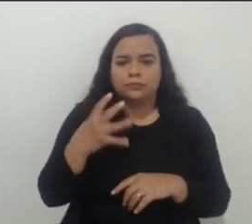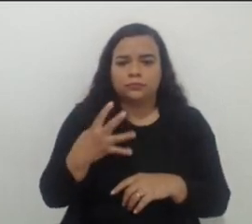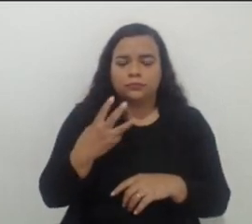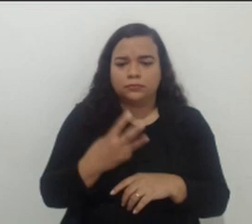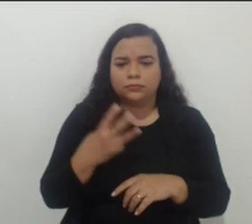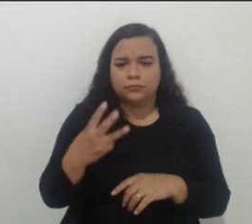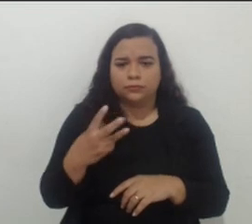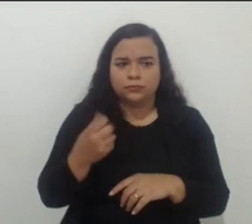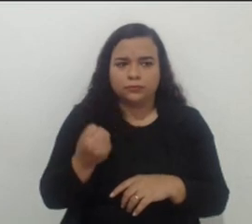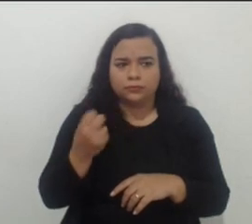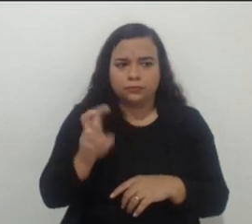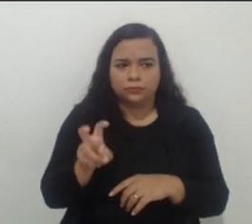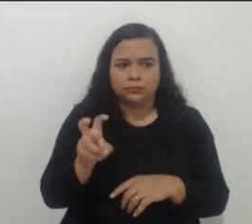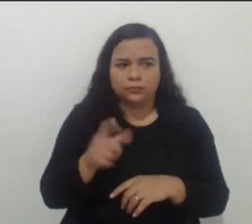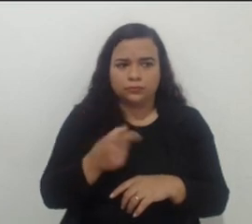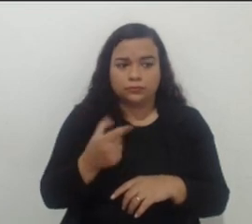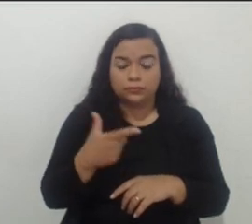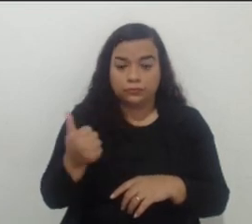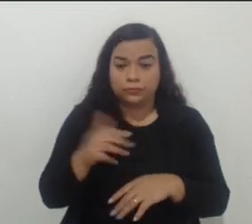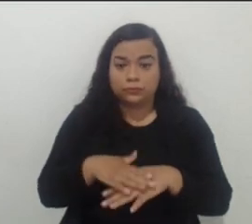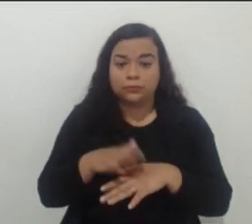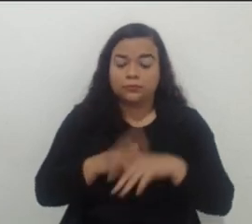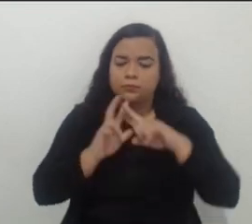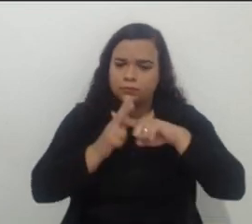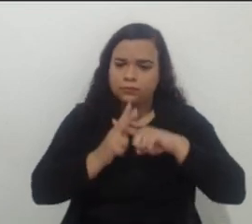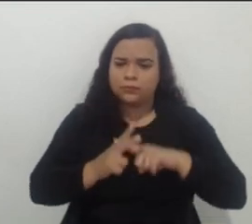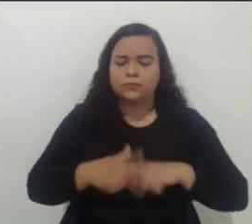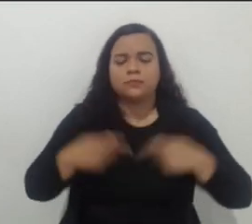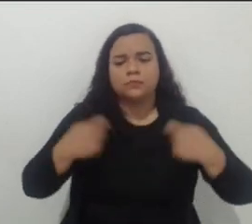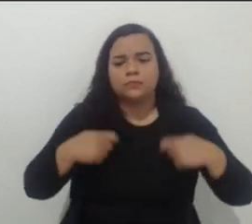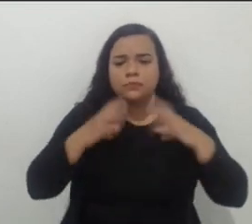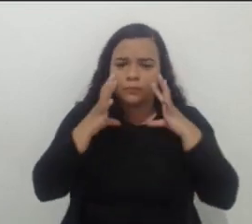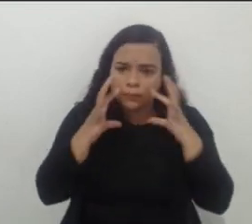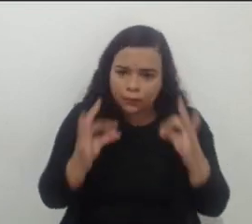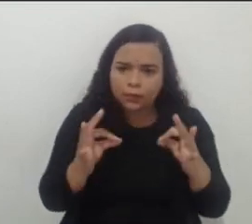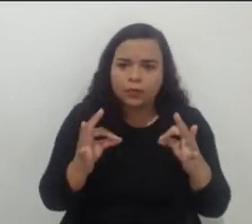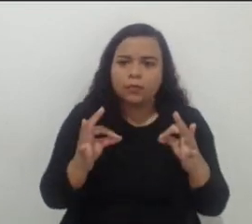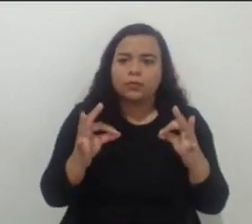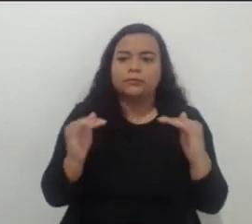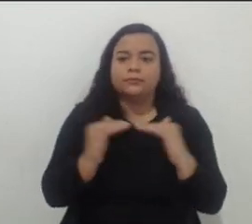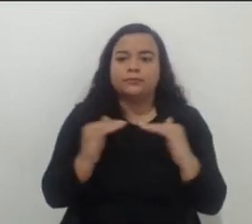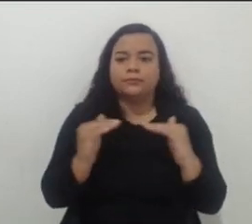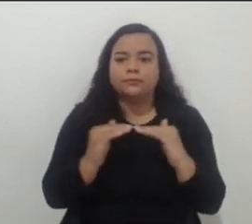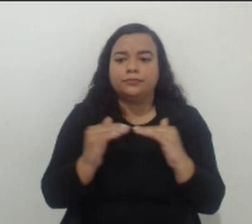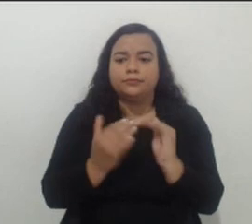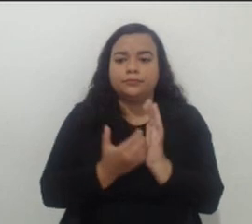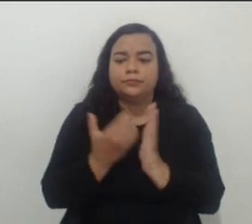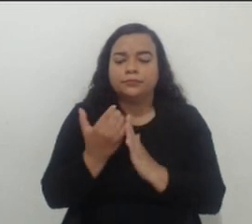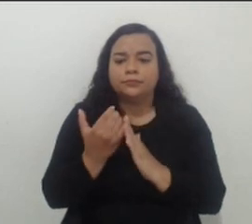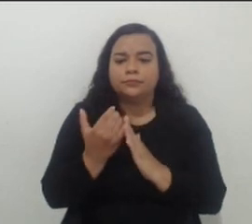080-5433-85-2021, ratificando a necessidade de observância ao acórdão do agravo de instrumento.